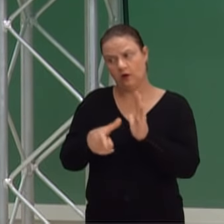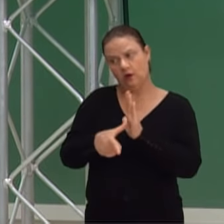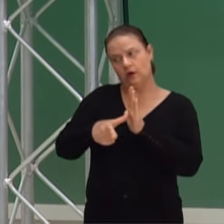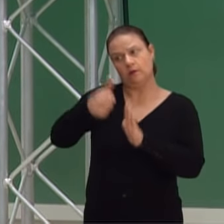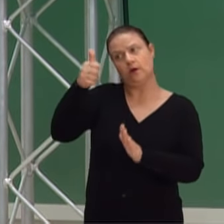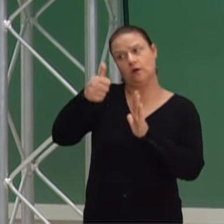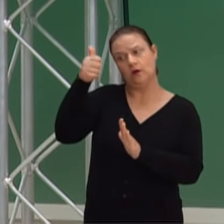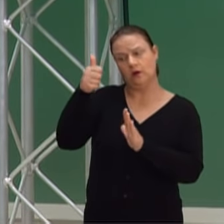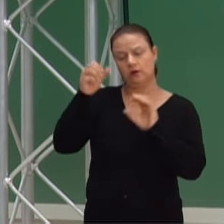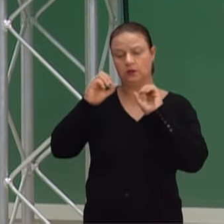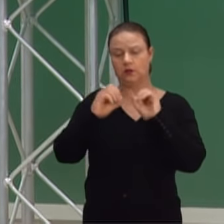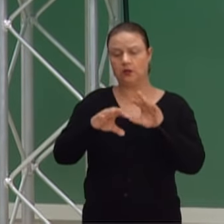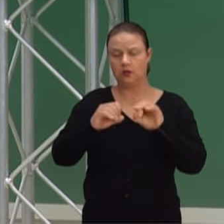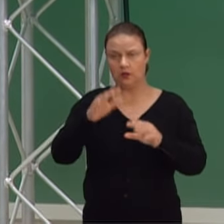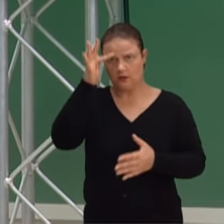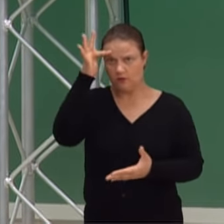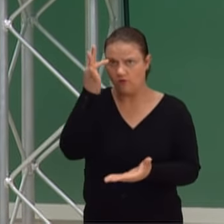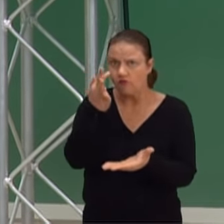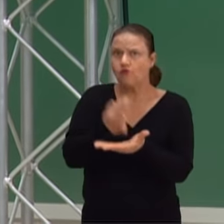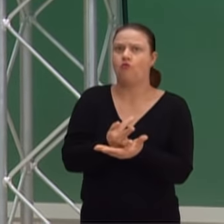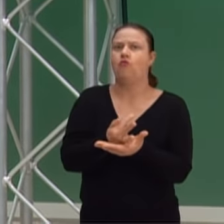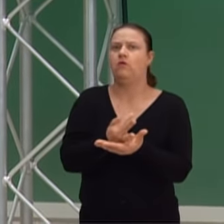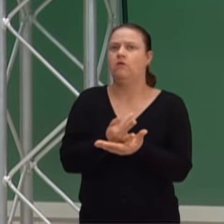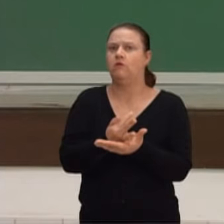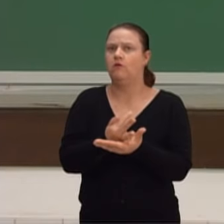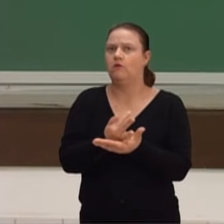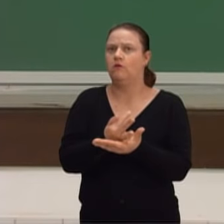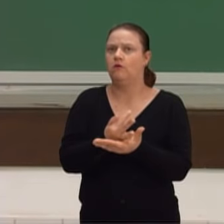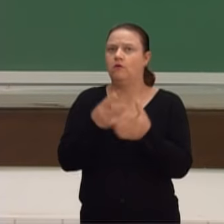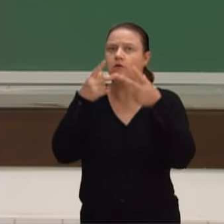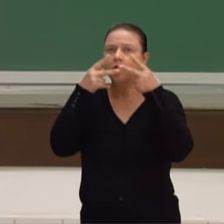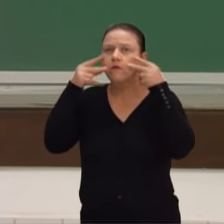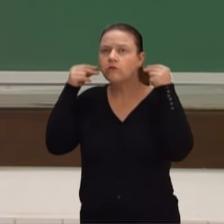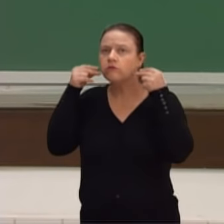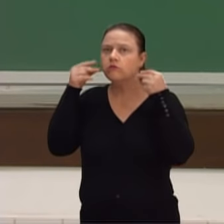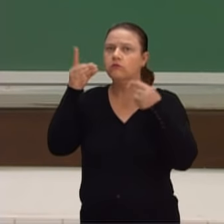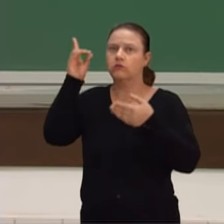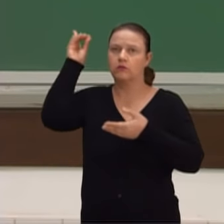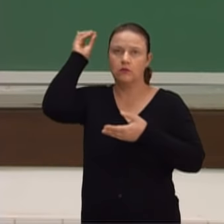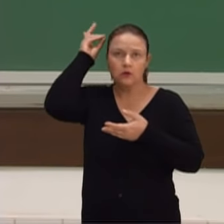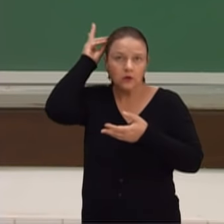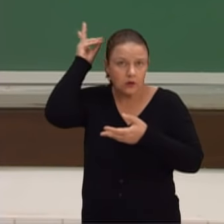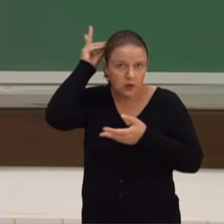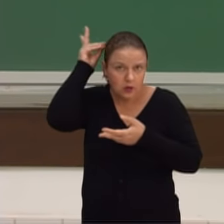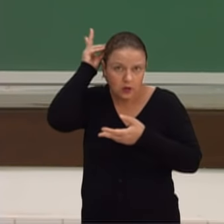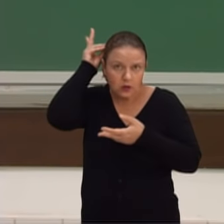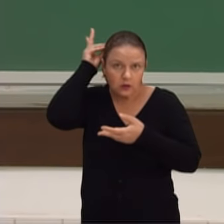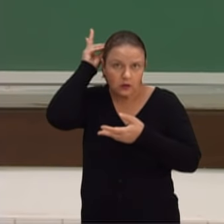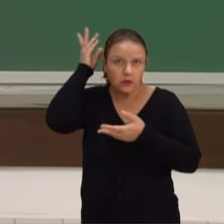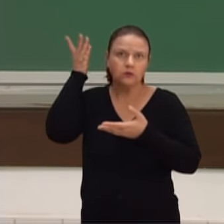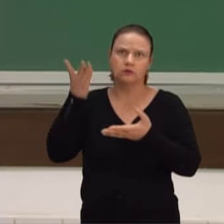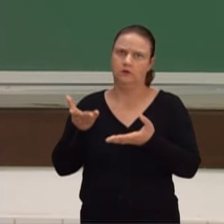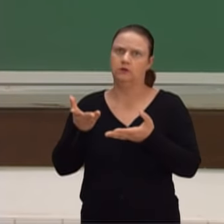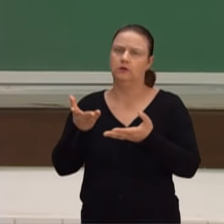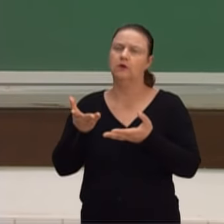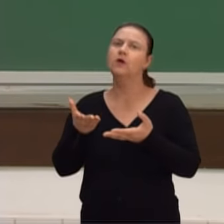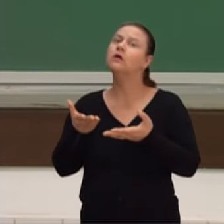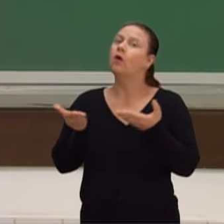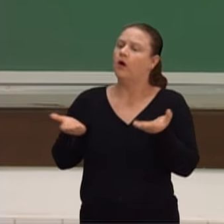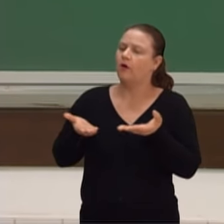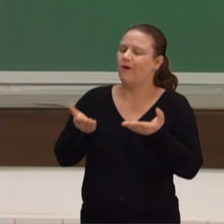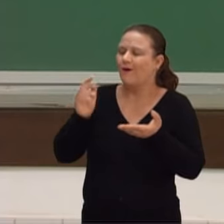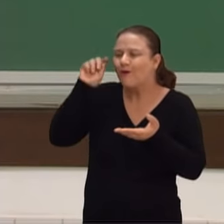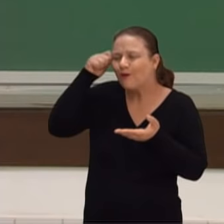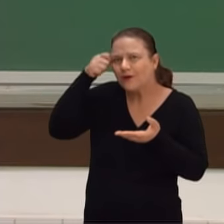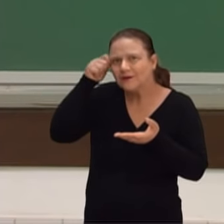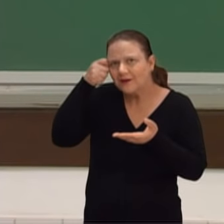índio. O africano não, esse já merecia ser escravo, esse já poderia ser escravo porque ele teve contato antes, teve